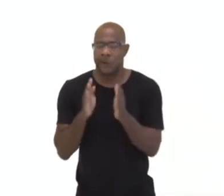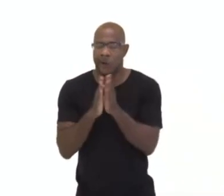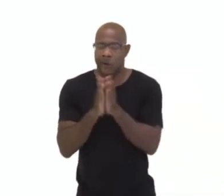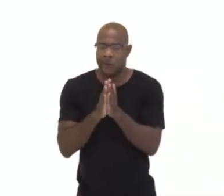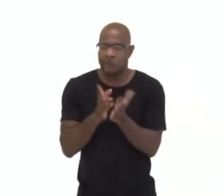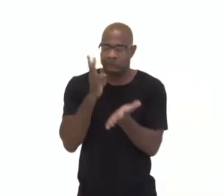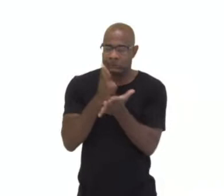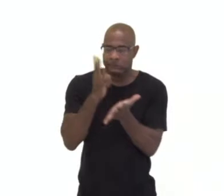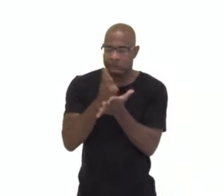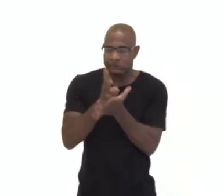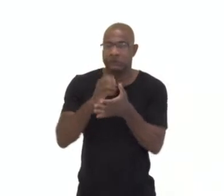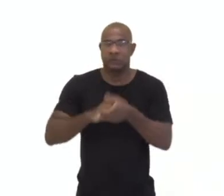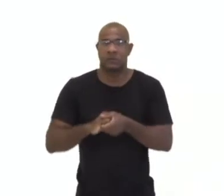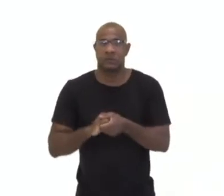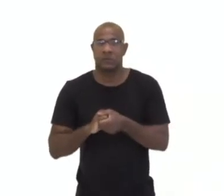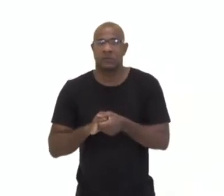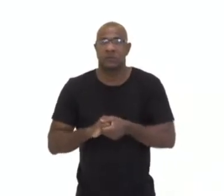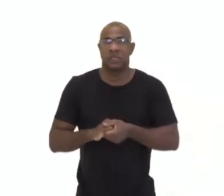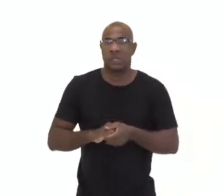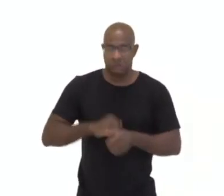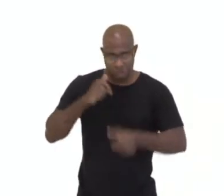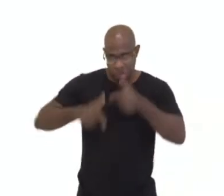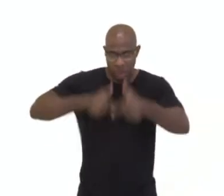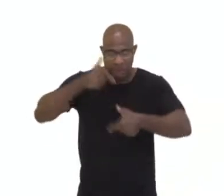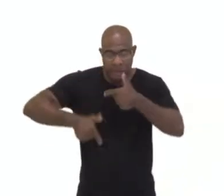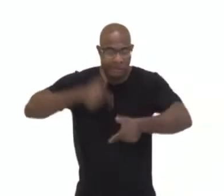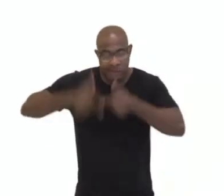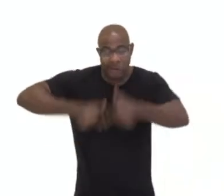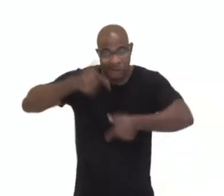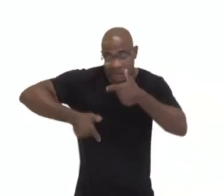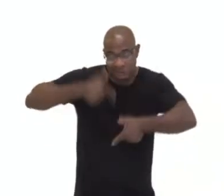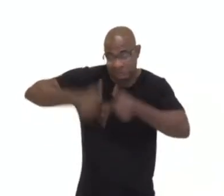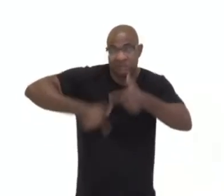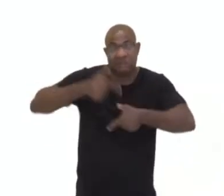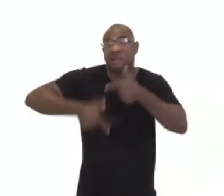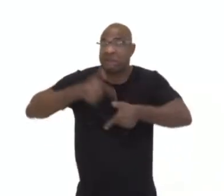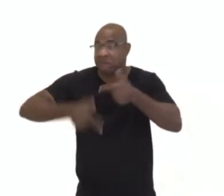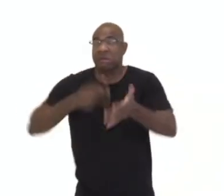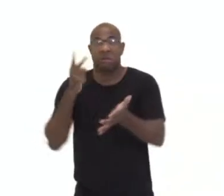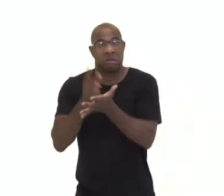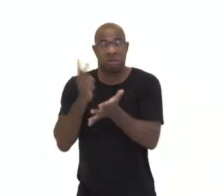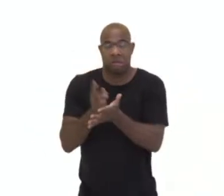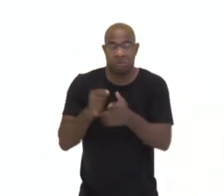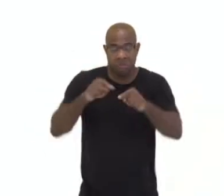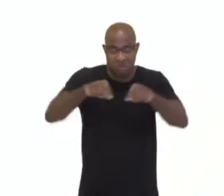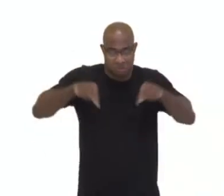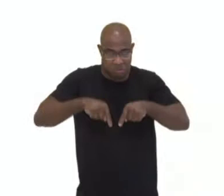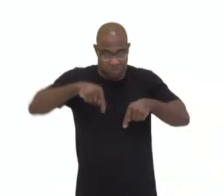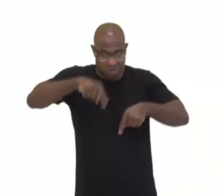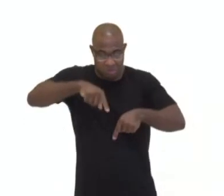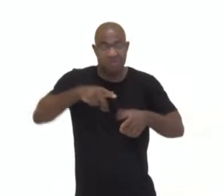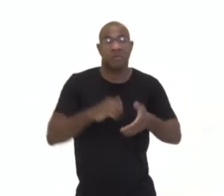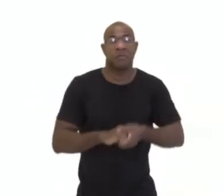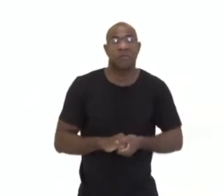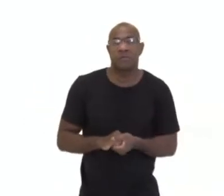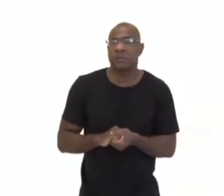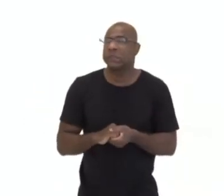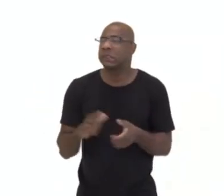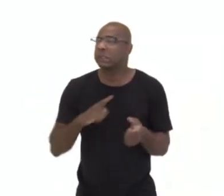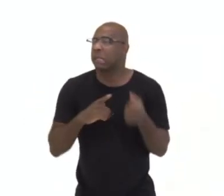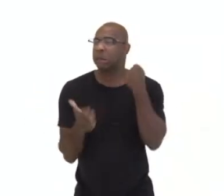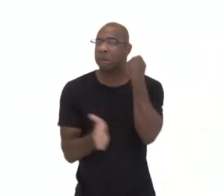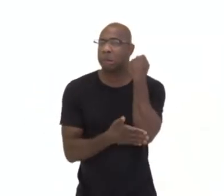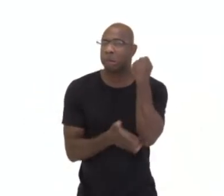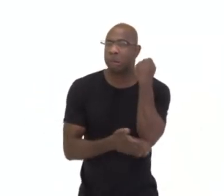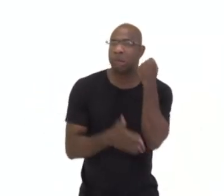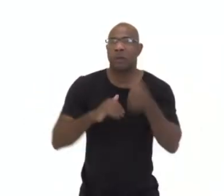navegantes. Peleadora trabalha feito louca nas oficinas do 4º distrito. Ciumenta esconde